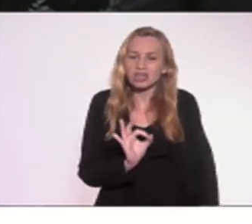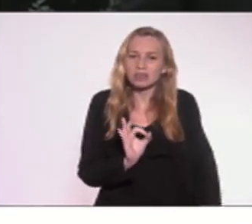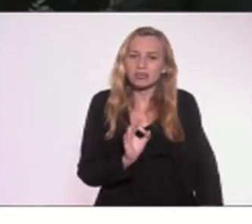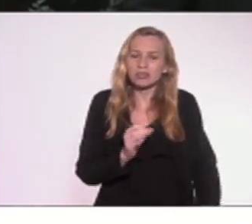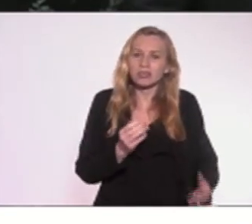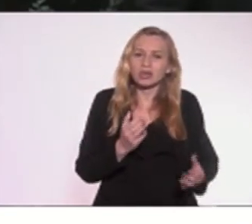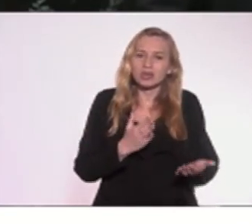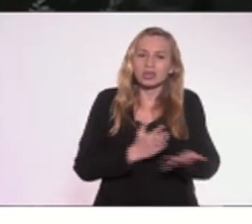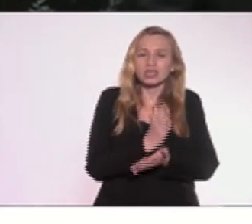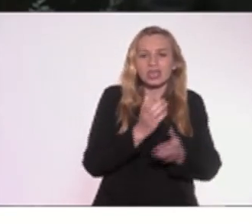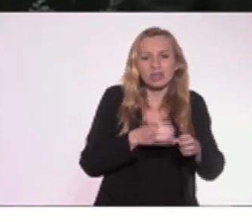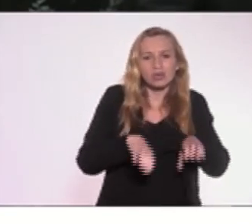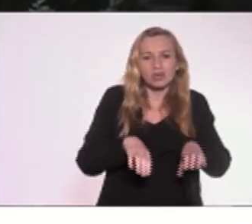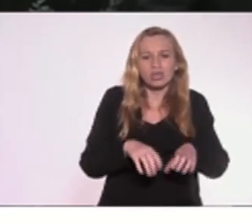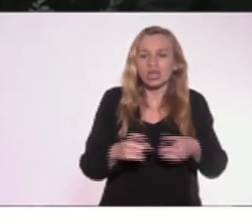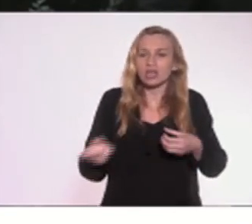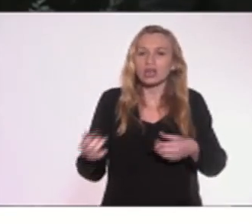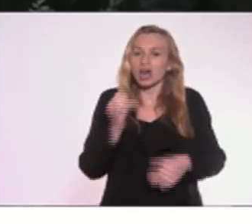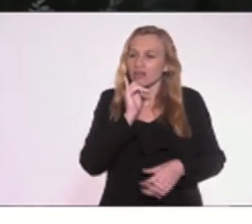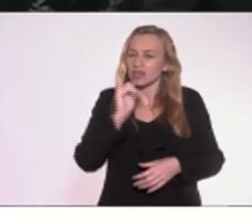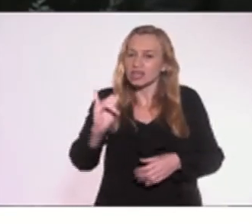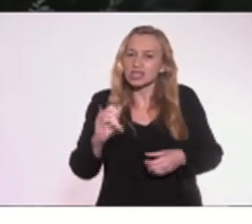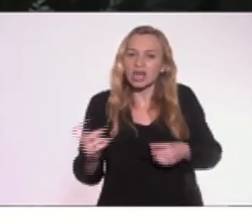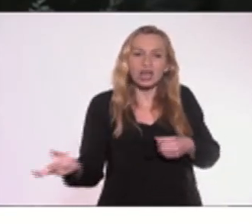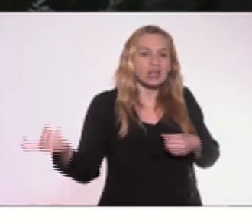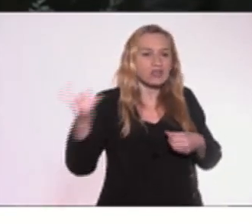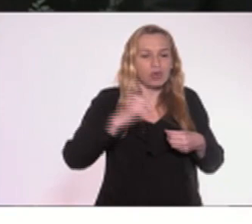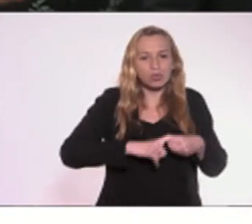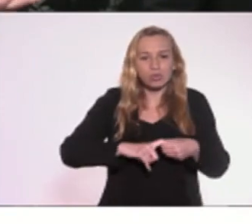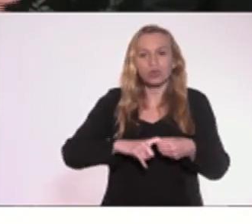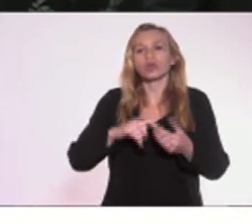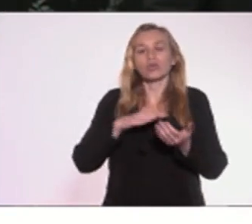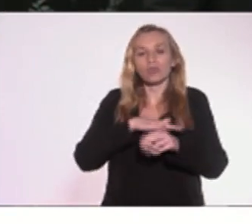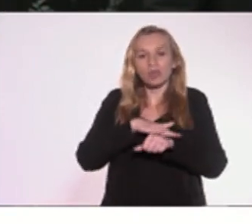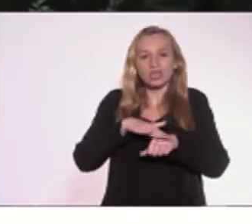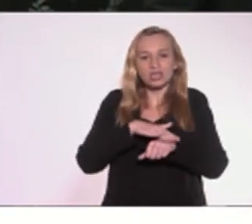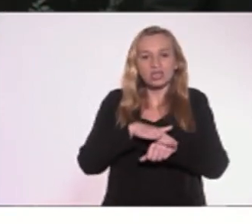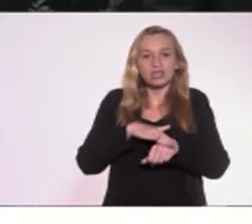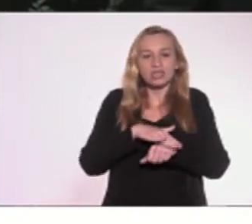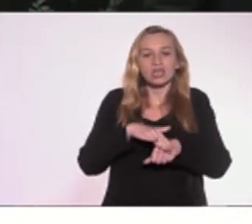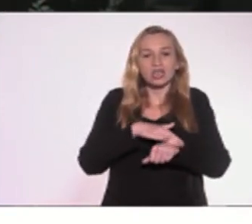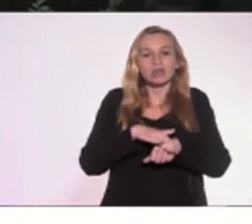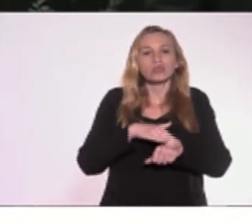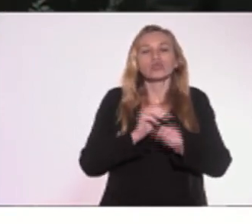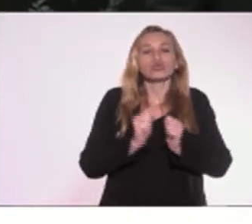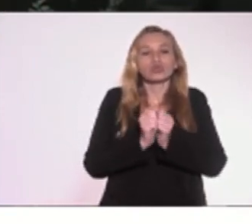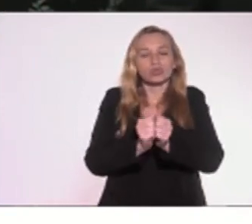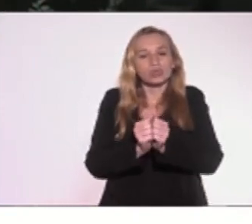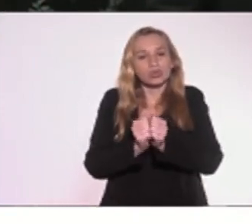E aí foi informado, voltou e começamos juntos, né? Na biblioteca, ficamos juntos.